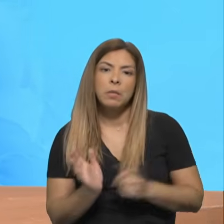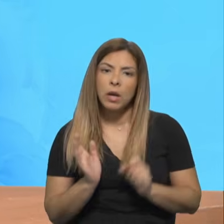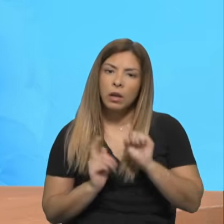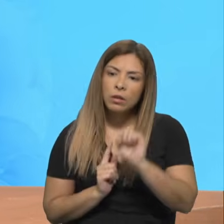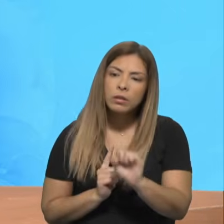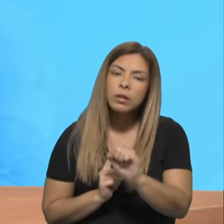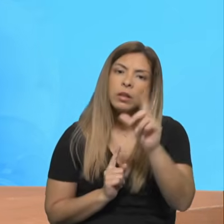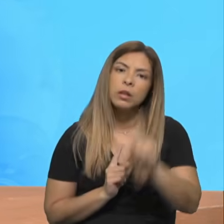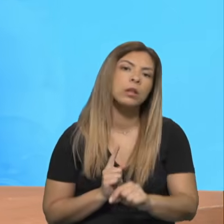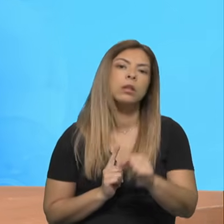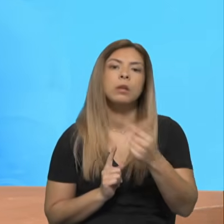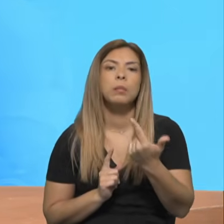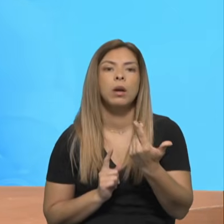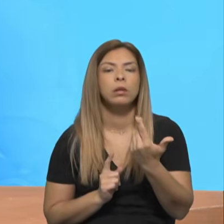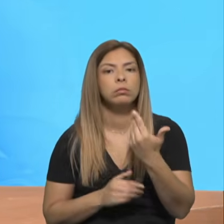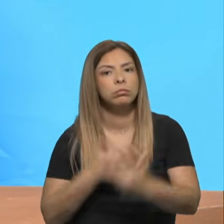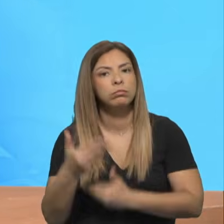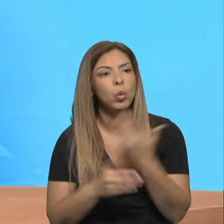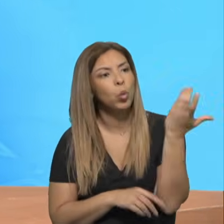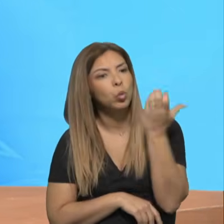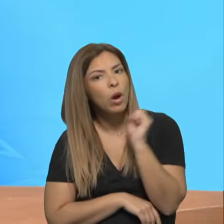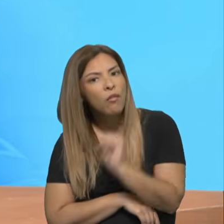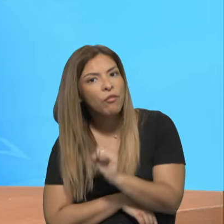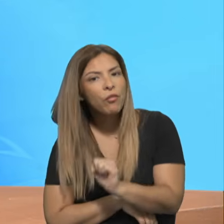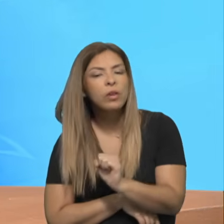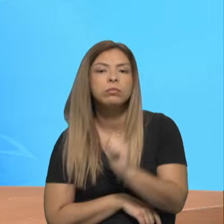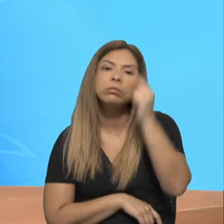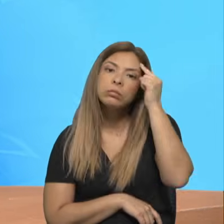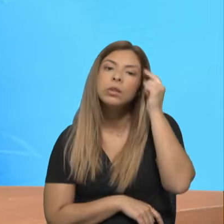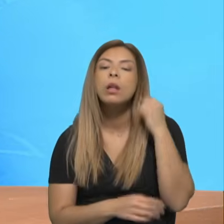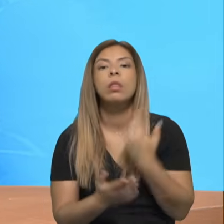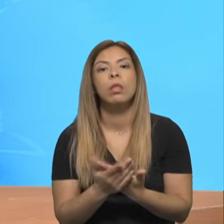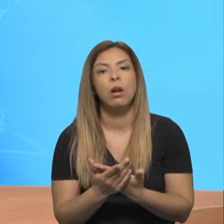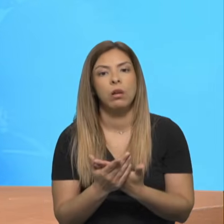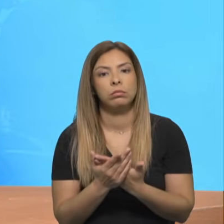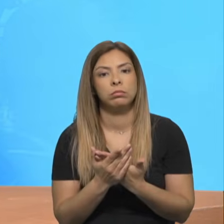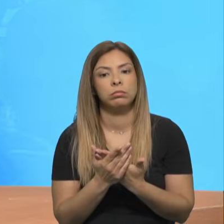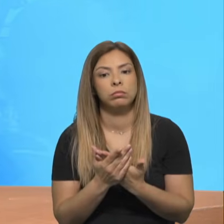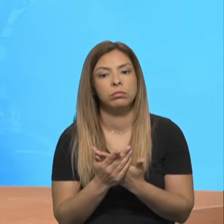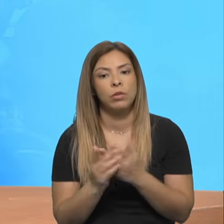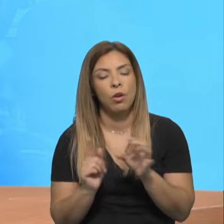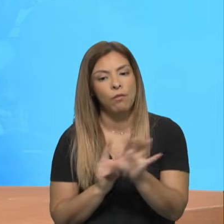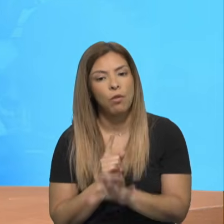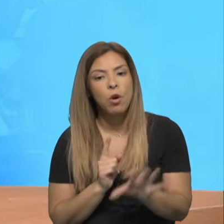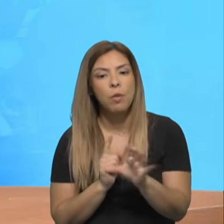que lhe está subjacente. Portanto, também o que representou a Constituição dos Estados Unidos, no sentido